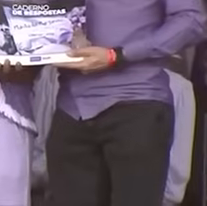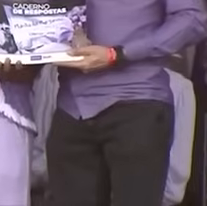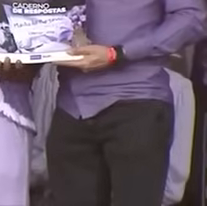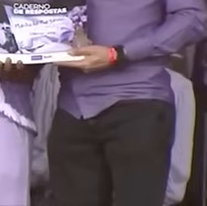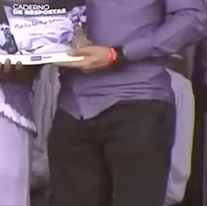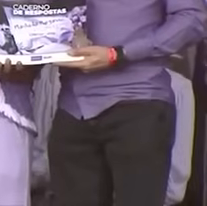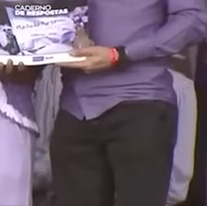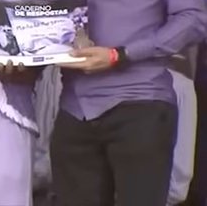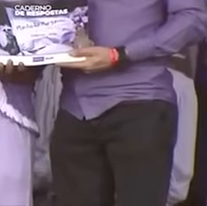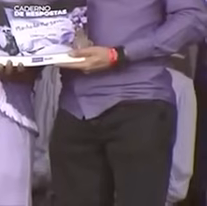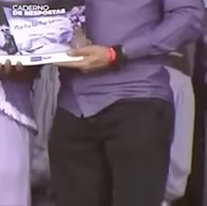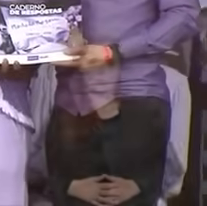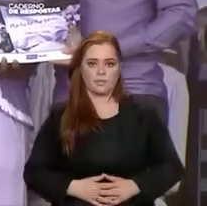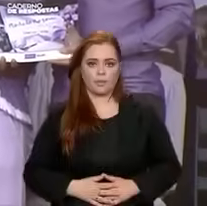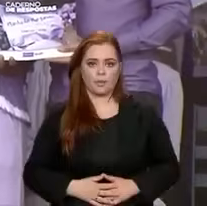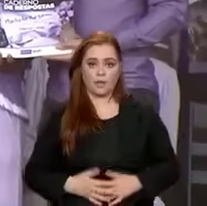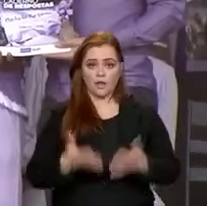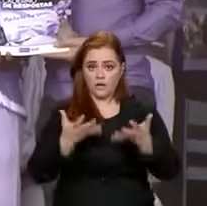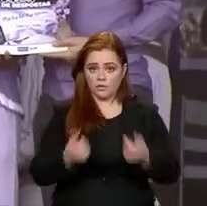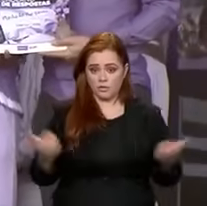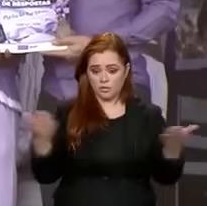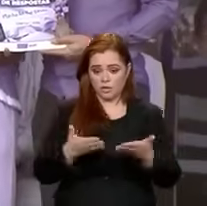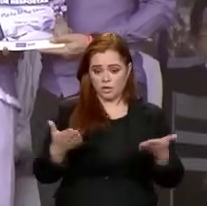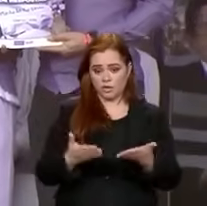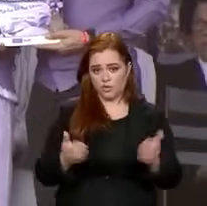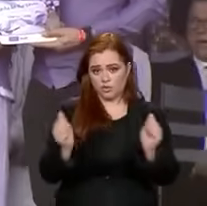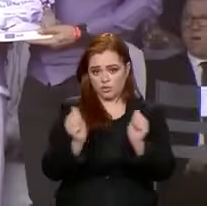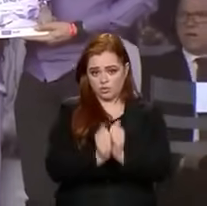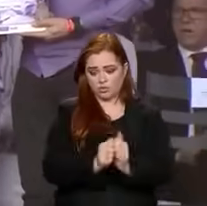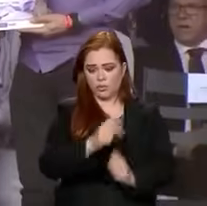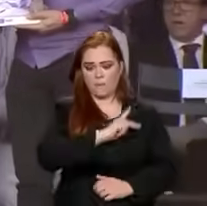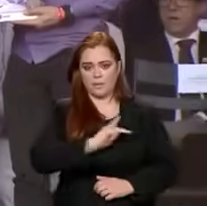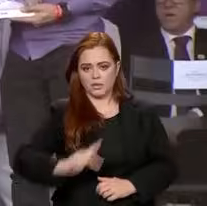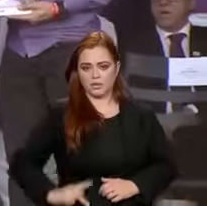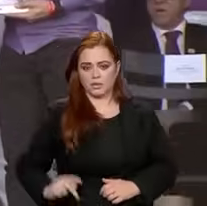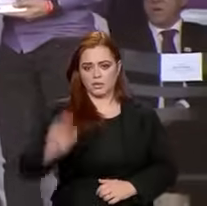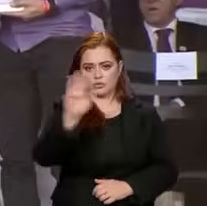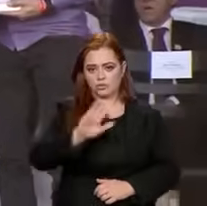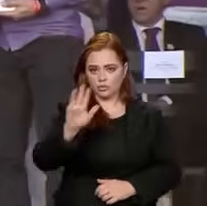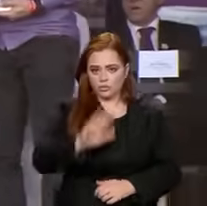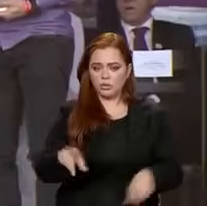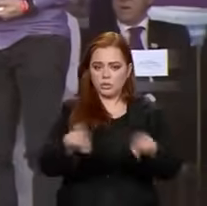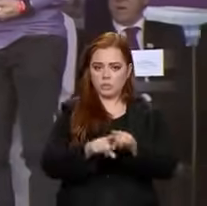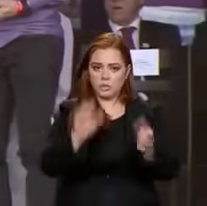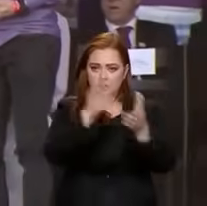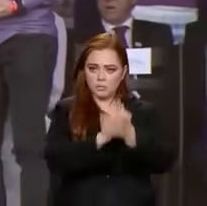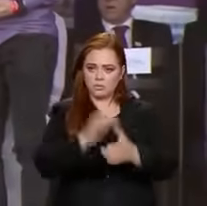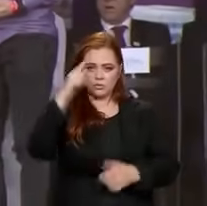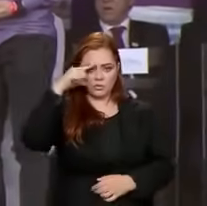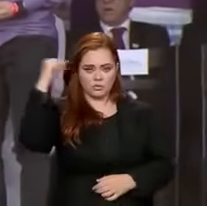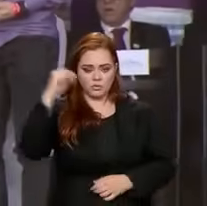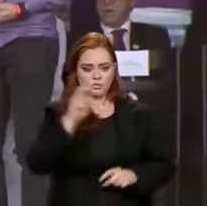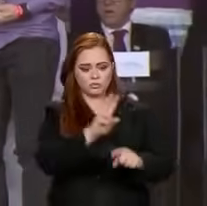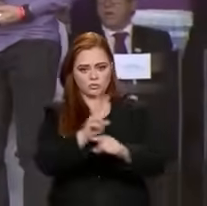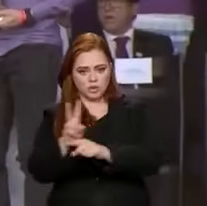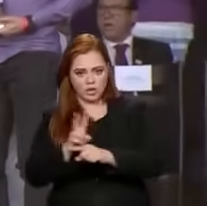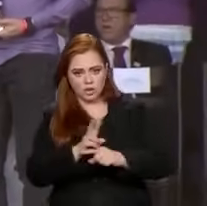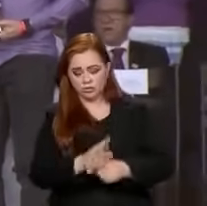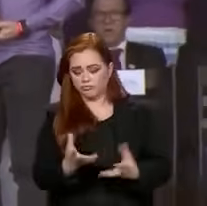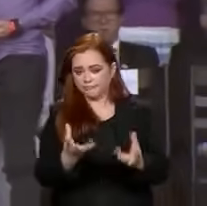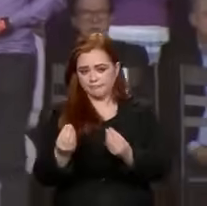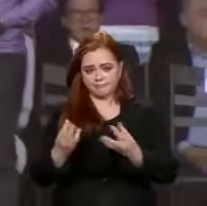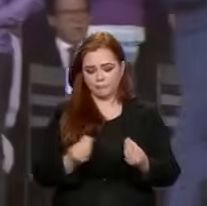Então nós vamos agora entregar o presidente Lula ali também Paulinho e A Companheira já também que ajudou muito nesse